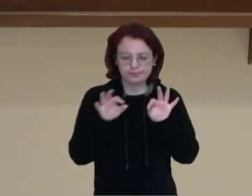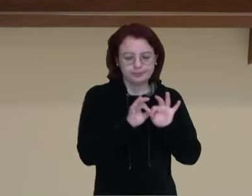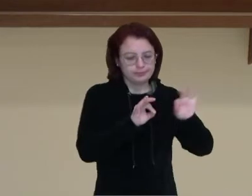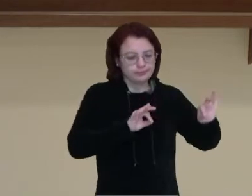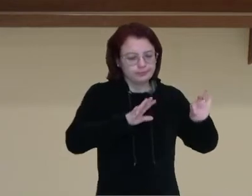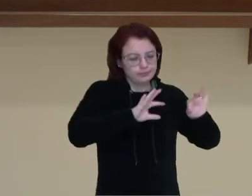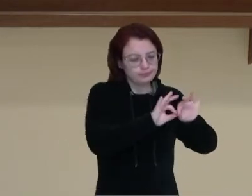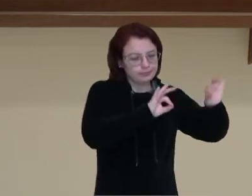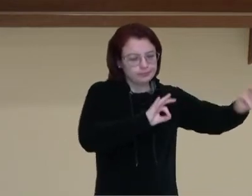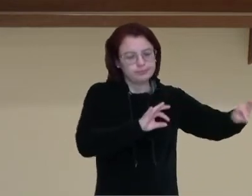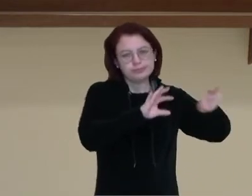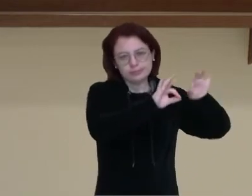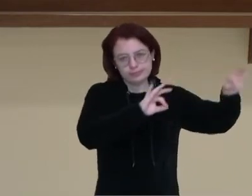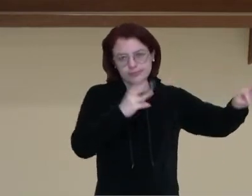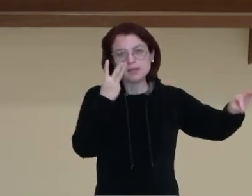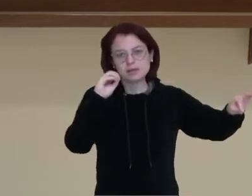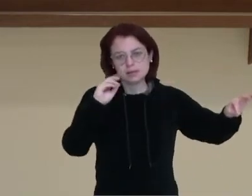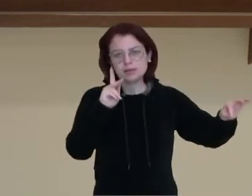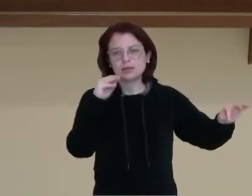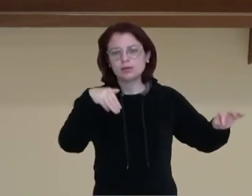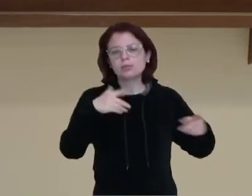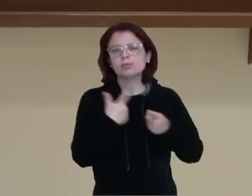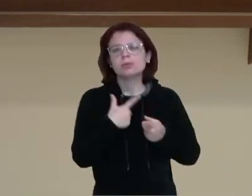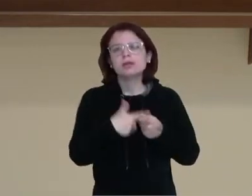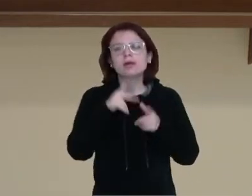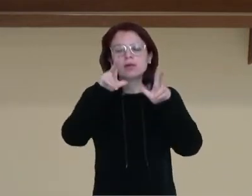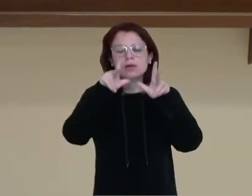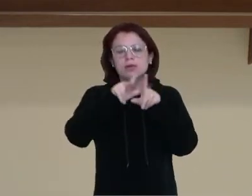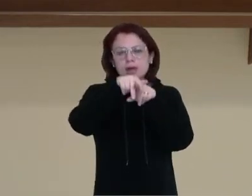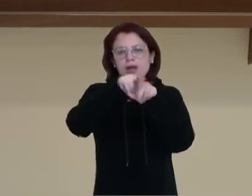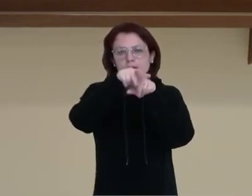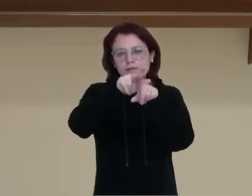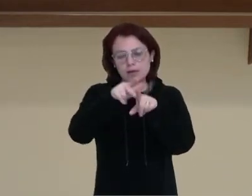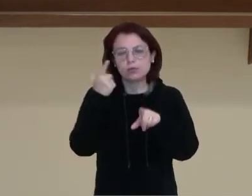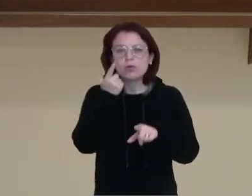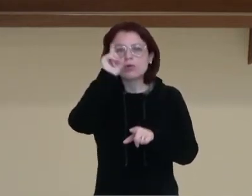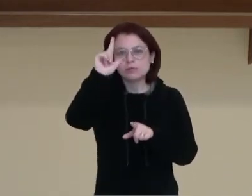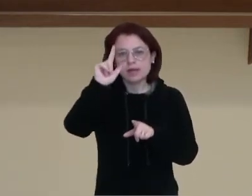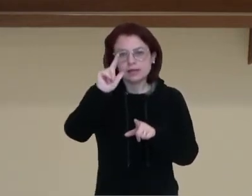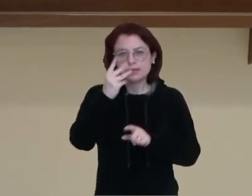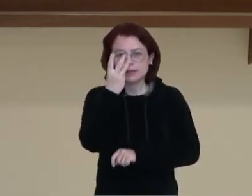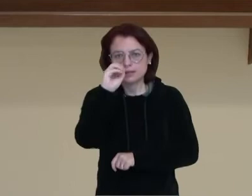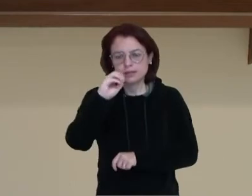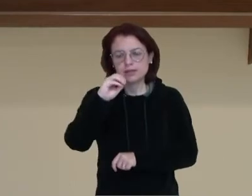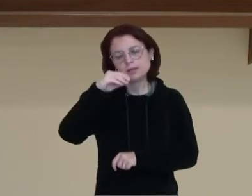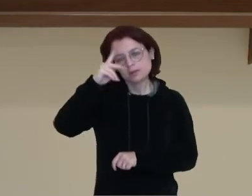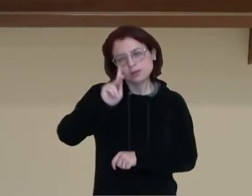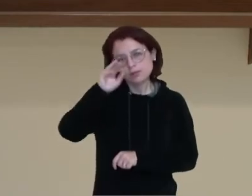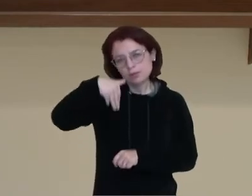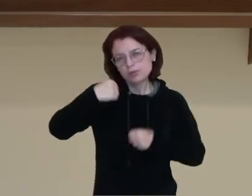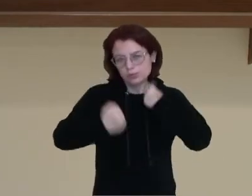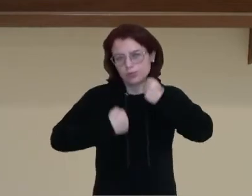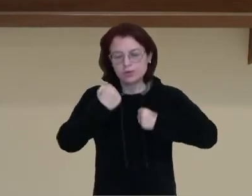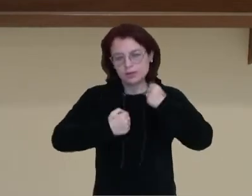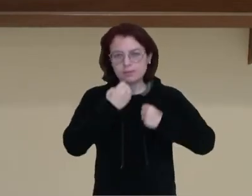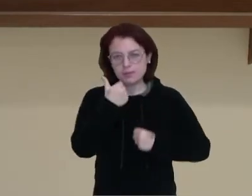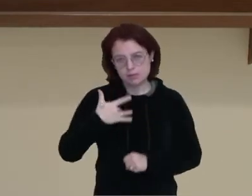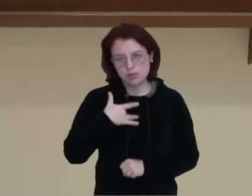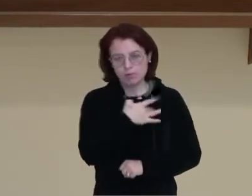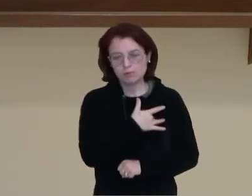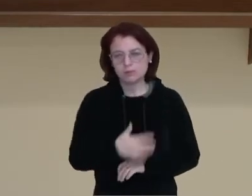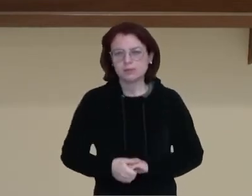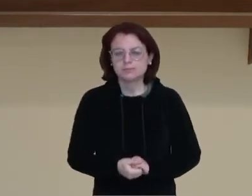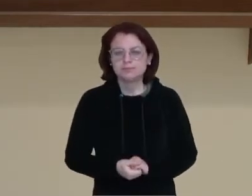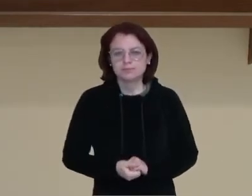de carta impressionante. Para aquela época, é o que tem de mais veloz, ultra banda larga, no sistema